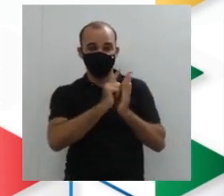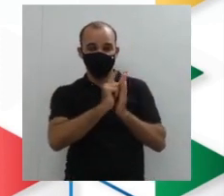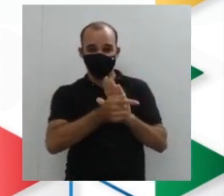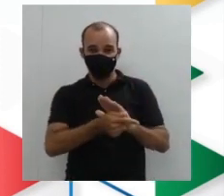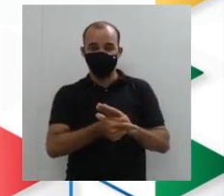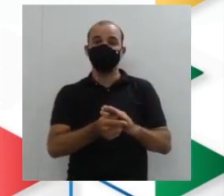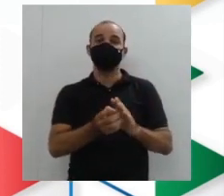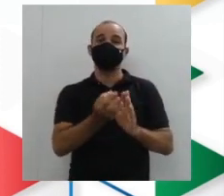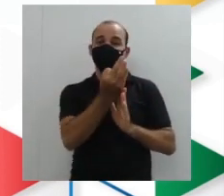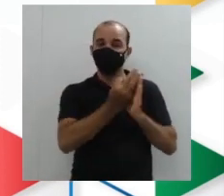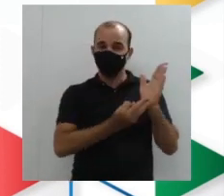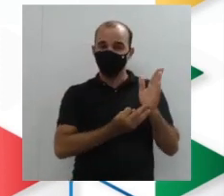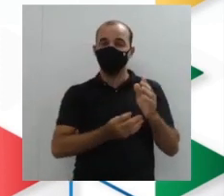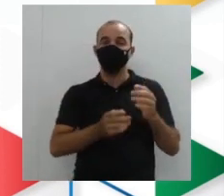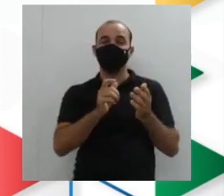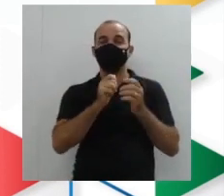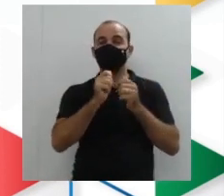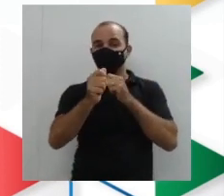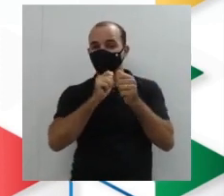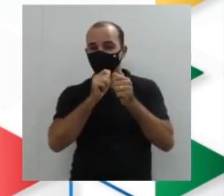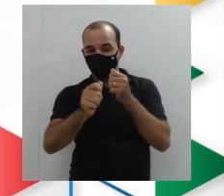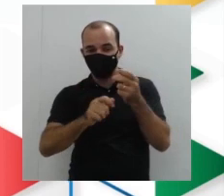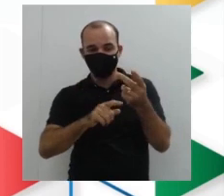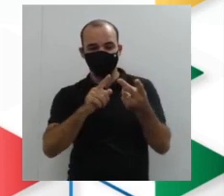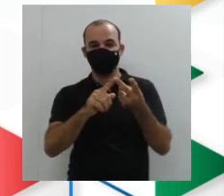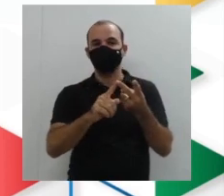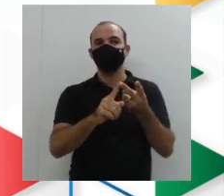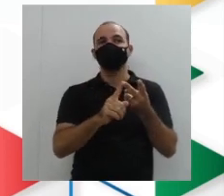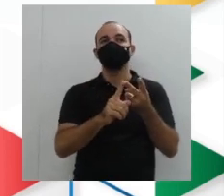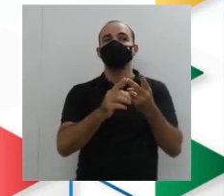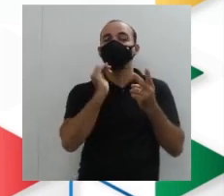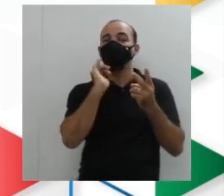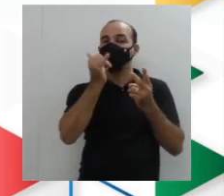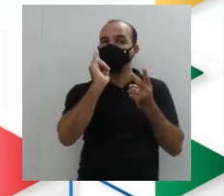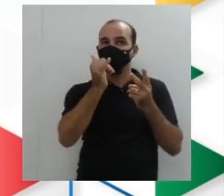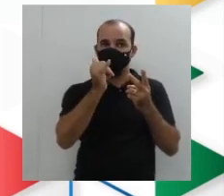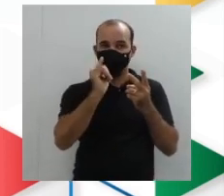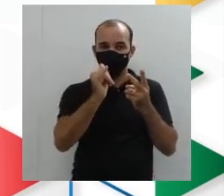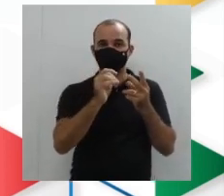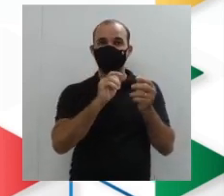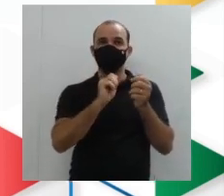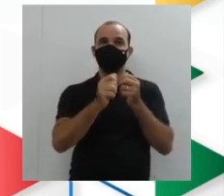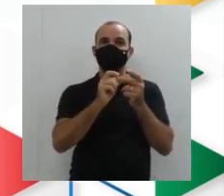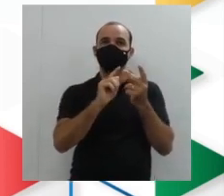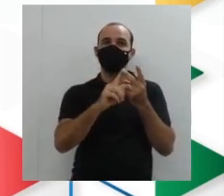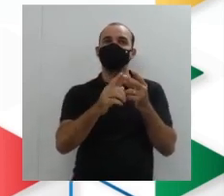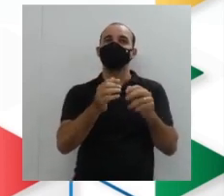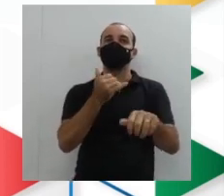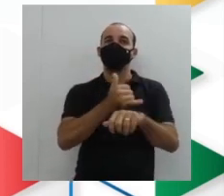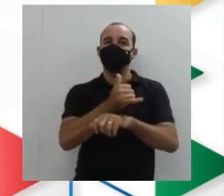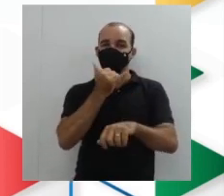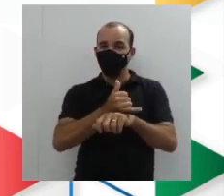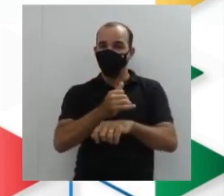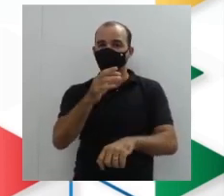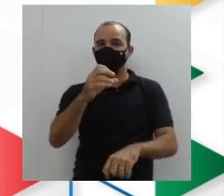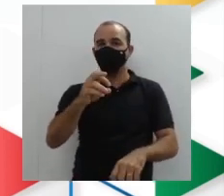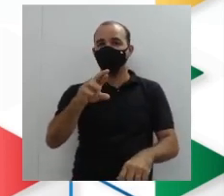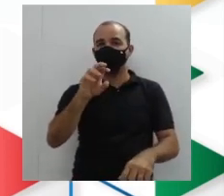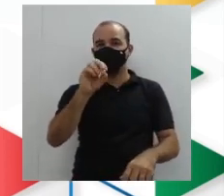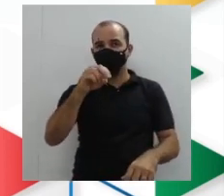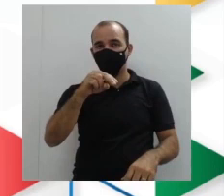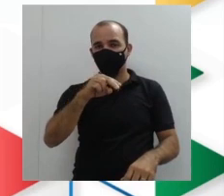a crônica. Vejam só, a reportagem, claro, jornalística, a crônica também. Então